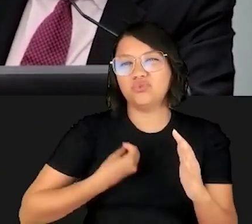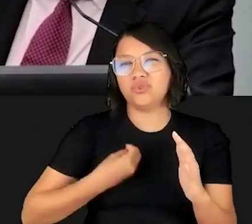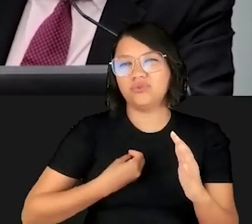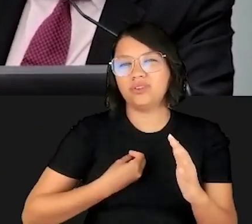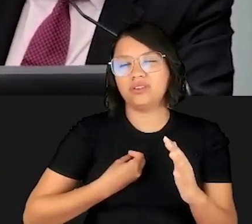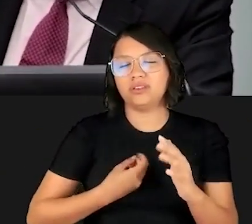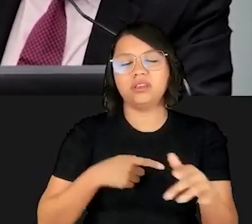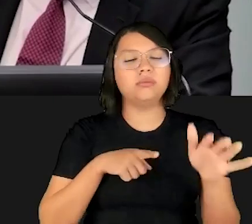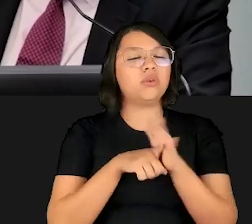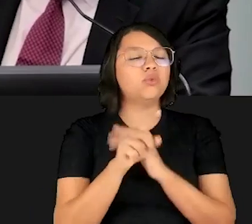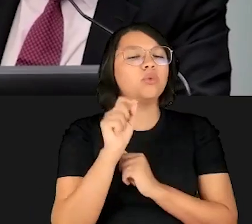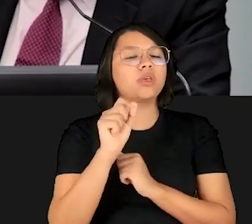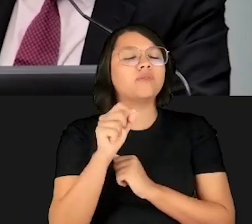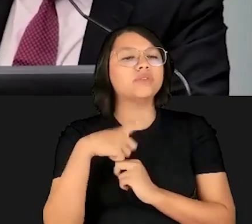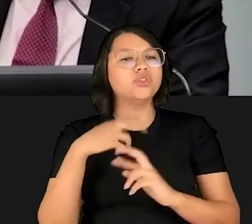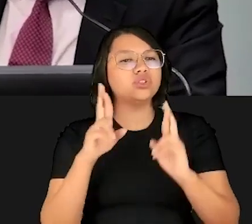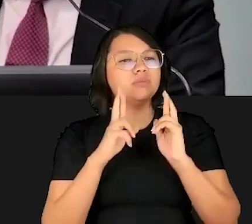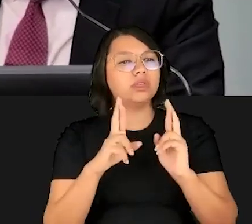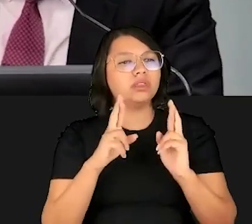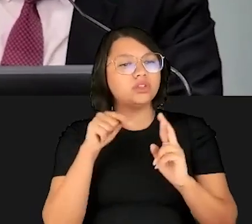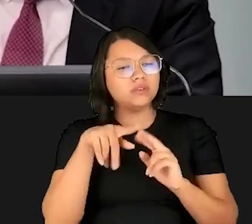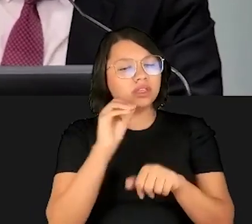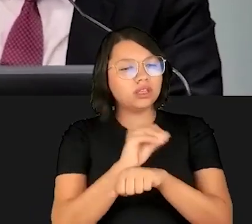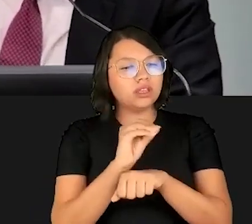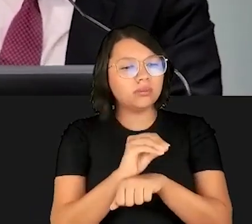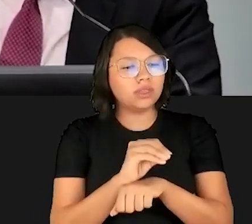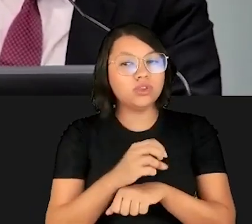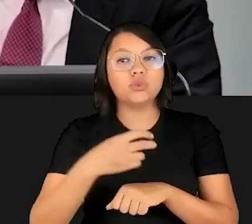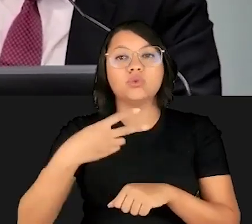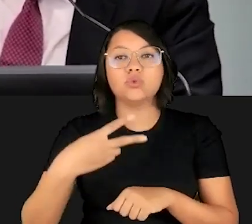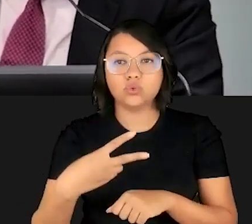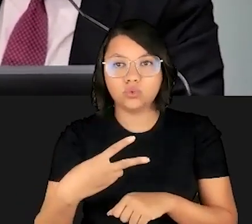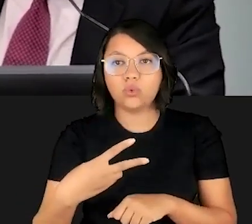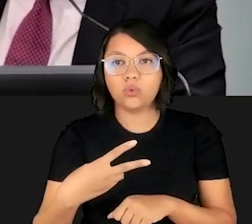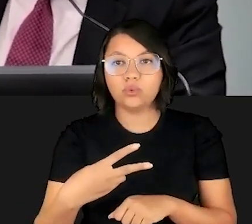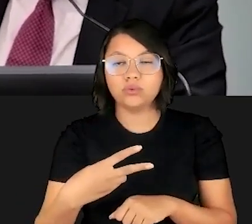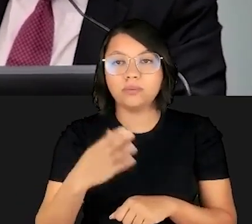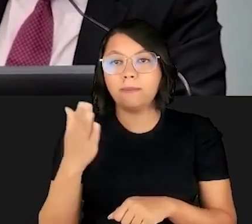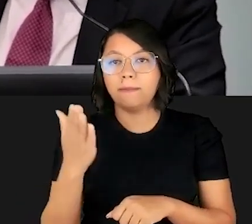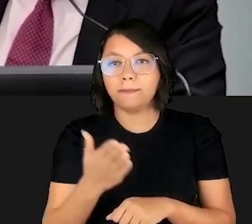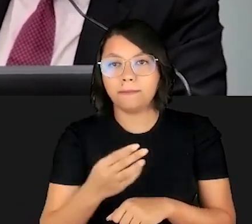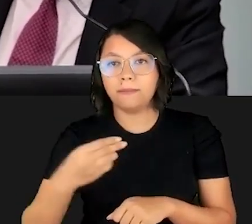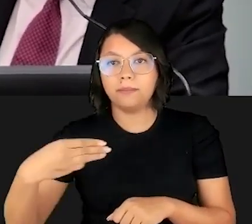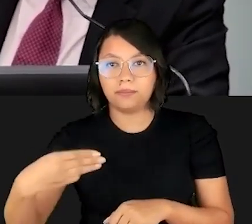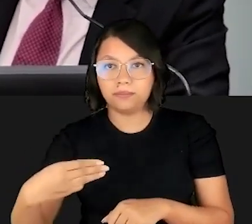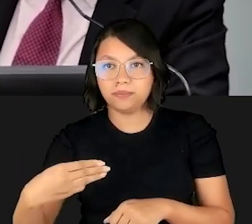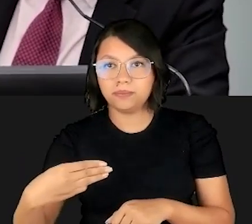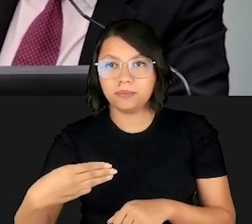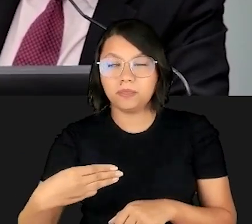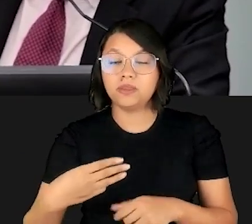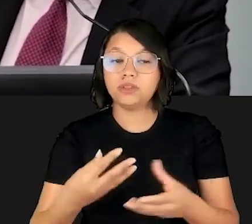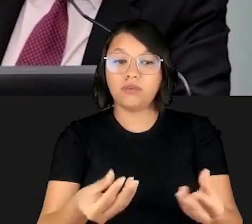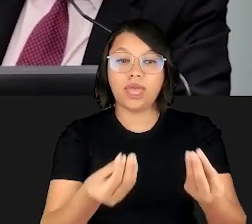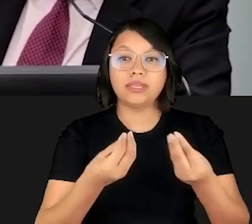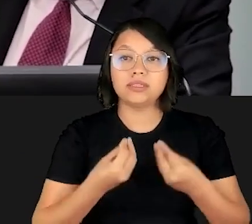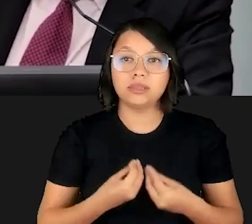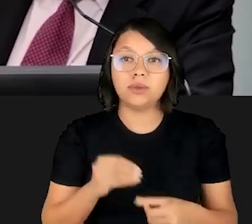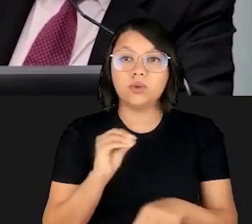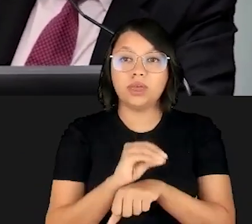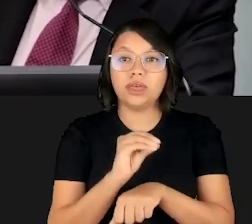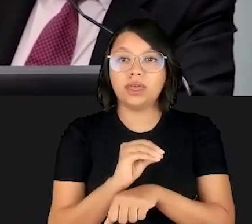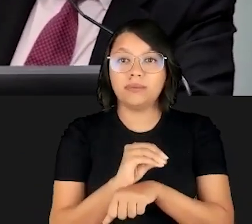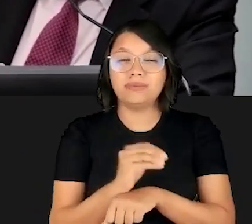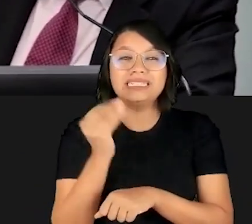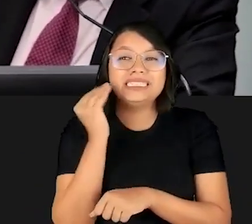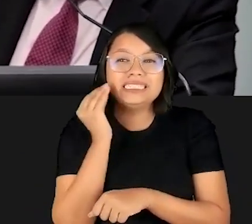daquele tratamento. E 2/3 dos pacientes em Harvard, que estavam recebendo tratamento paliativo, ou seja, tratamento para